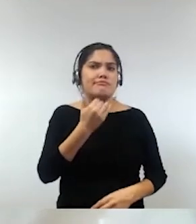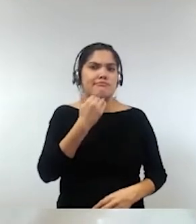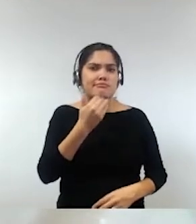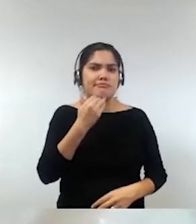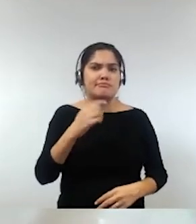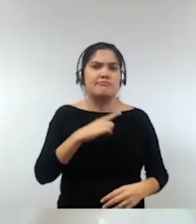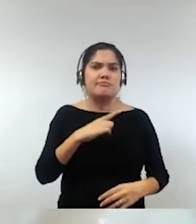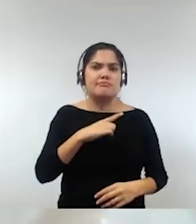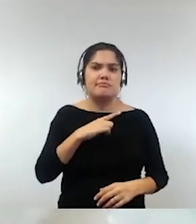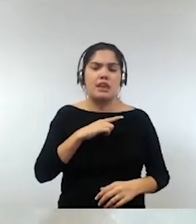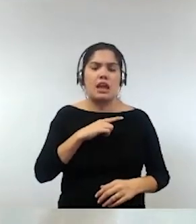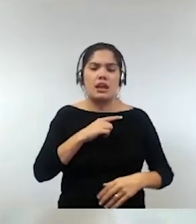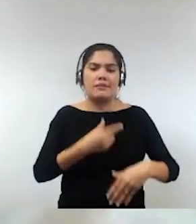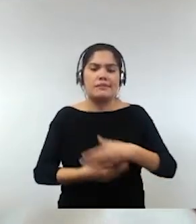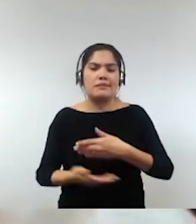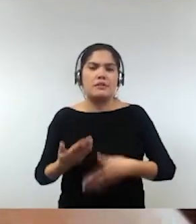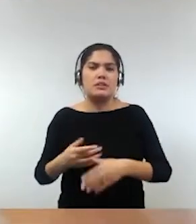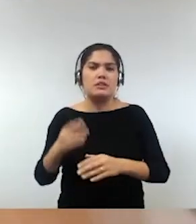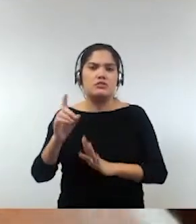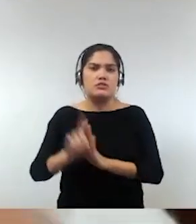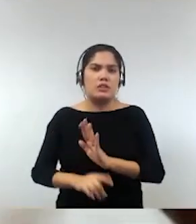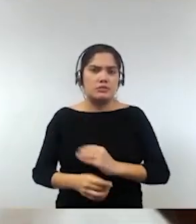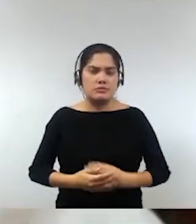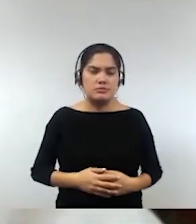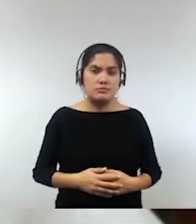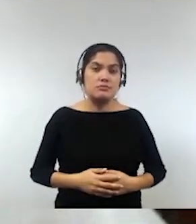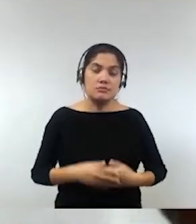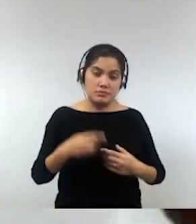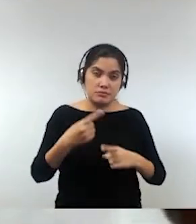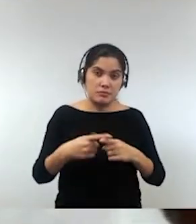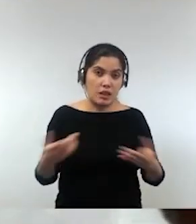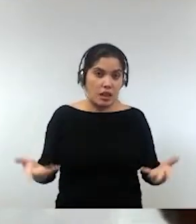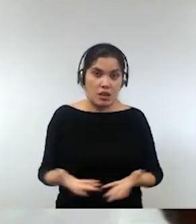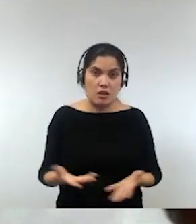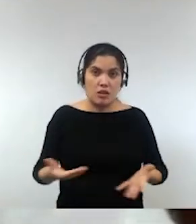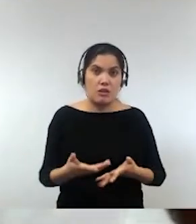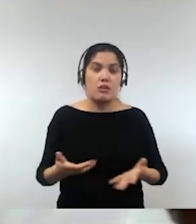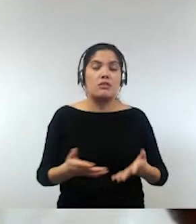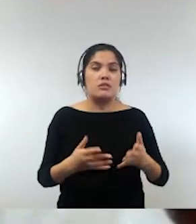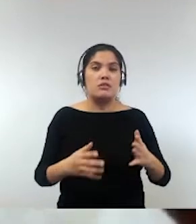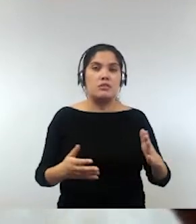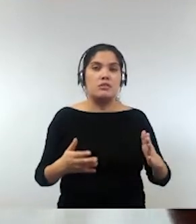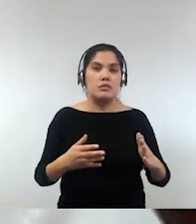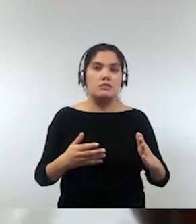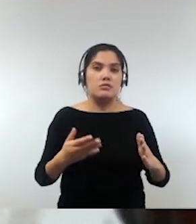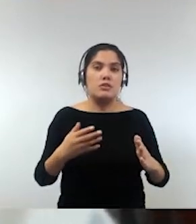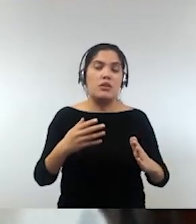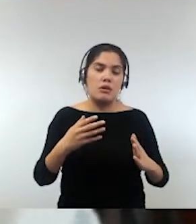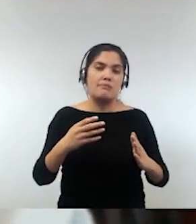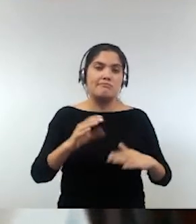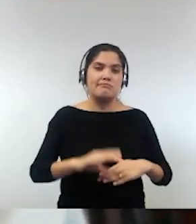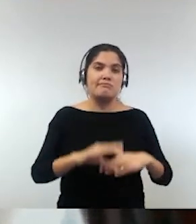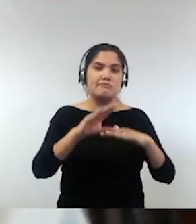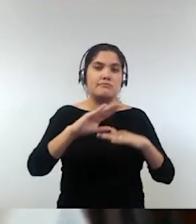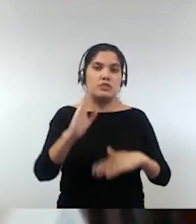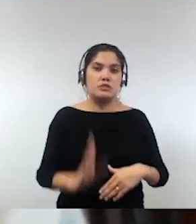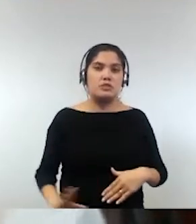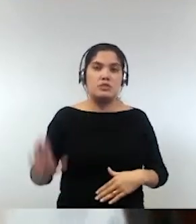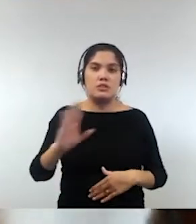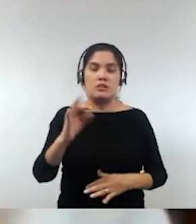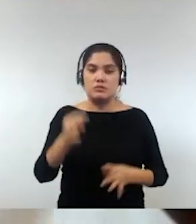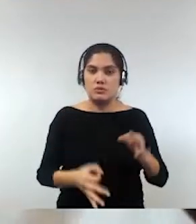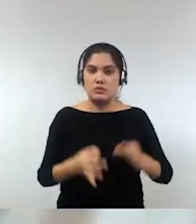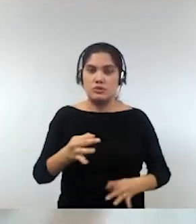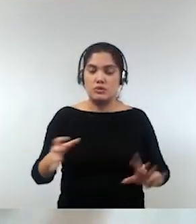transação daqueles direitos. Tanto é que agora, recentemente, o Conselho Nacional de Justiça, com parceria com